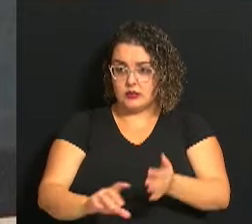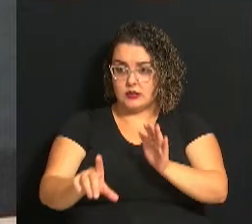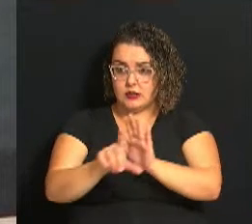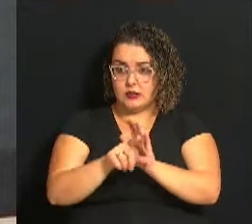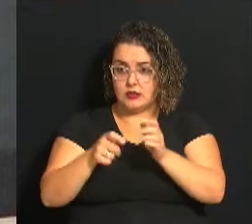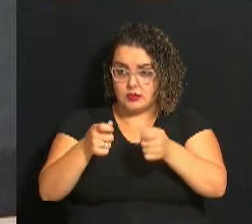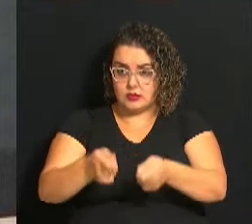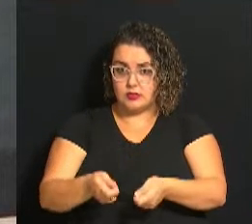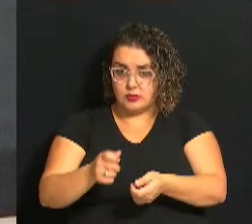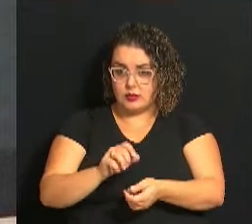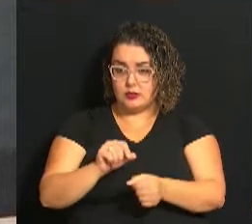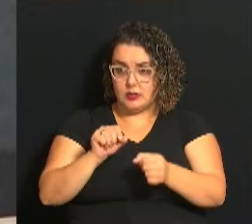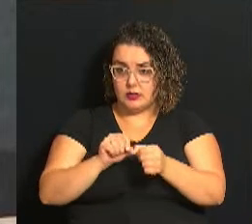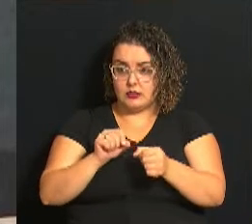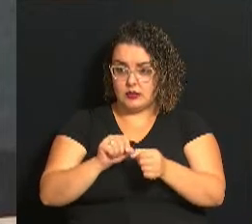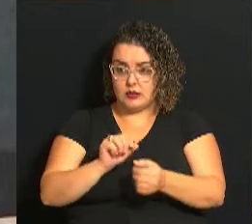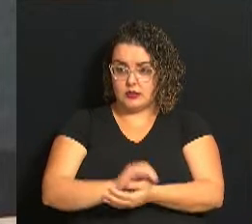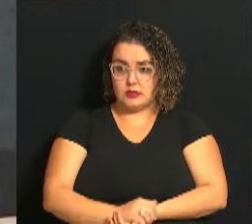obriga a fazer.